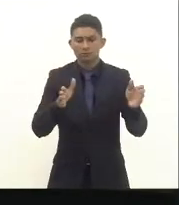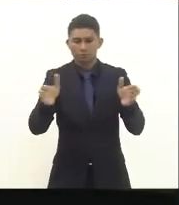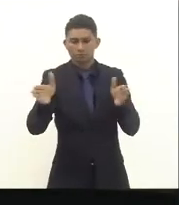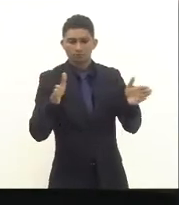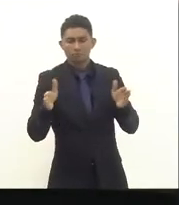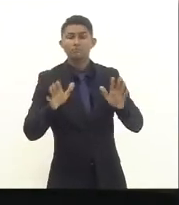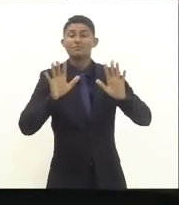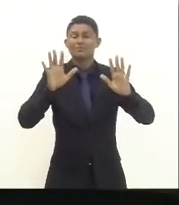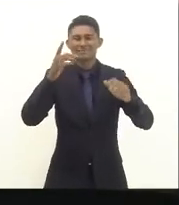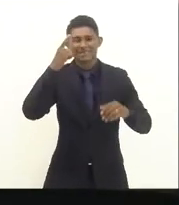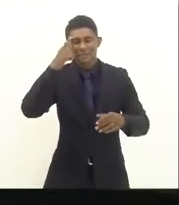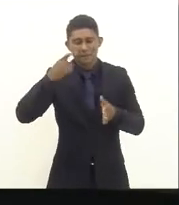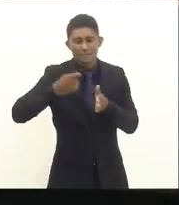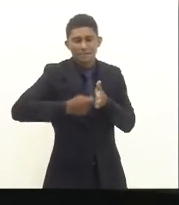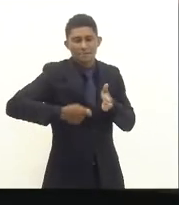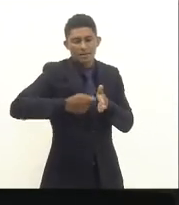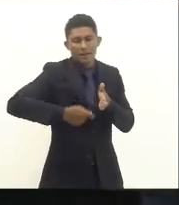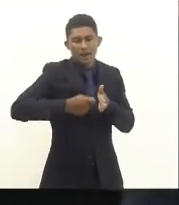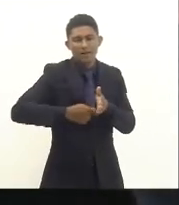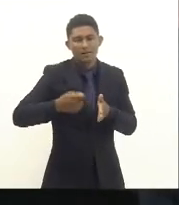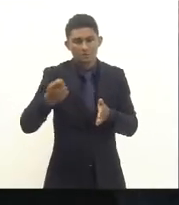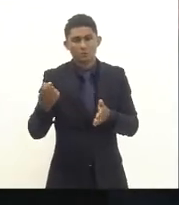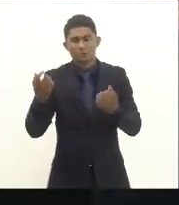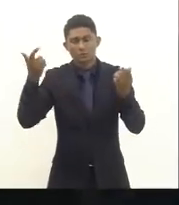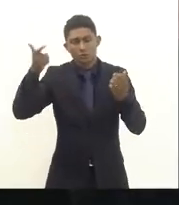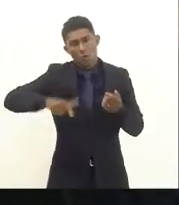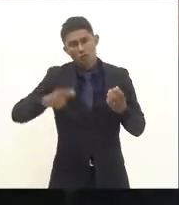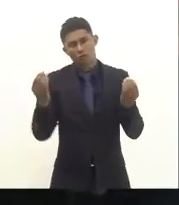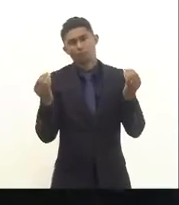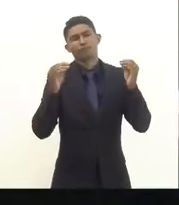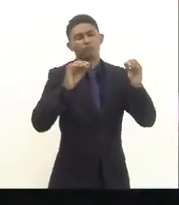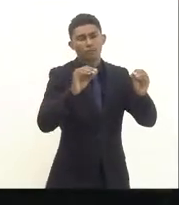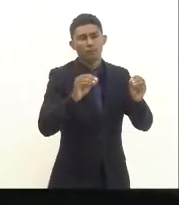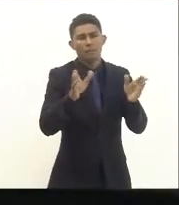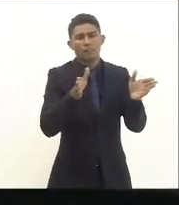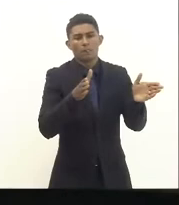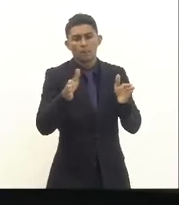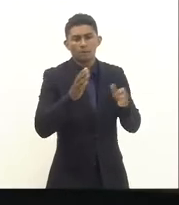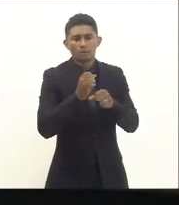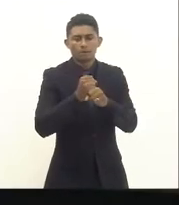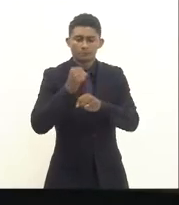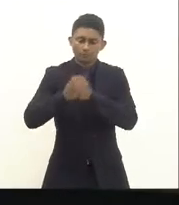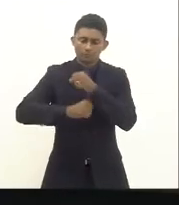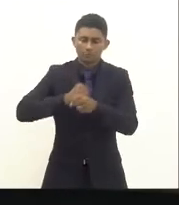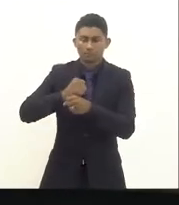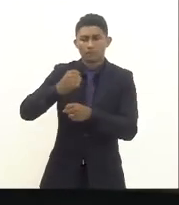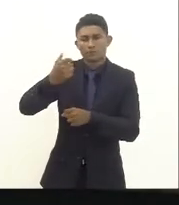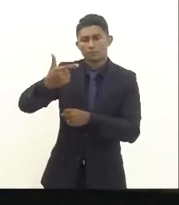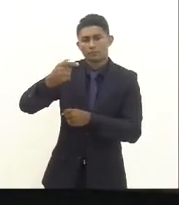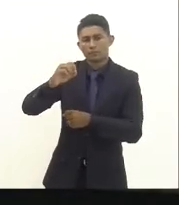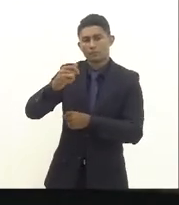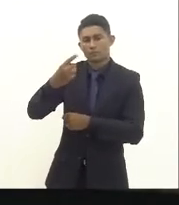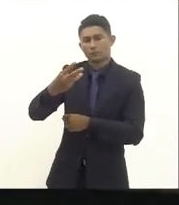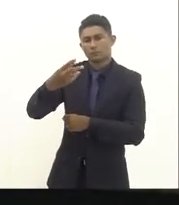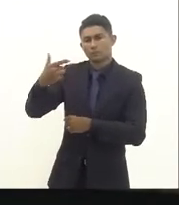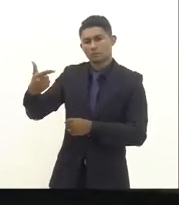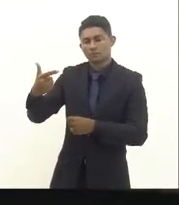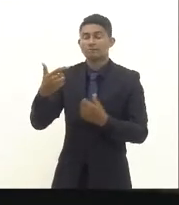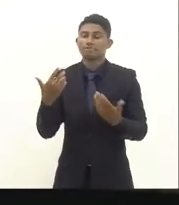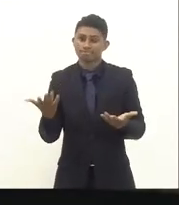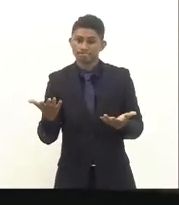próprio vez eu fiz fiscal é restituído já que o prazo desse benefício até 2032 até de morte deles